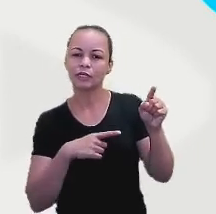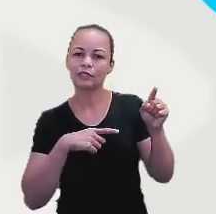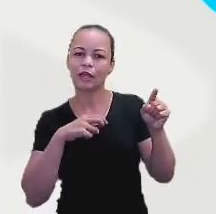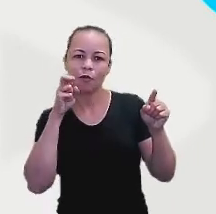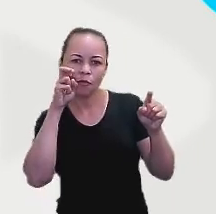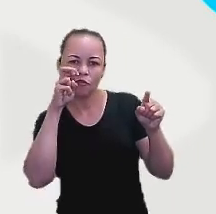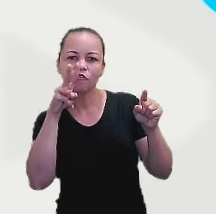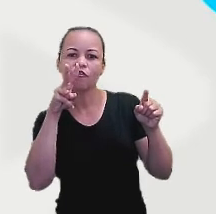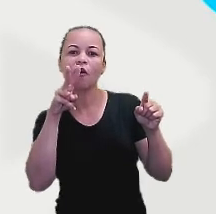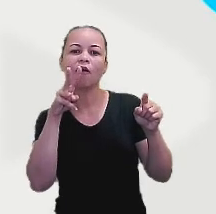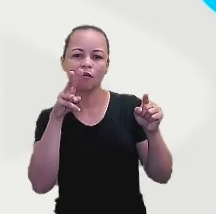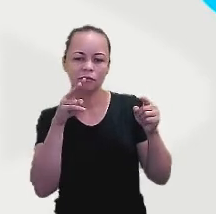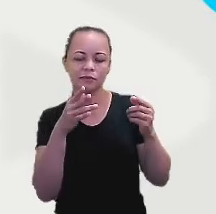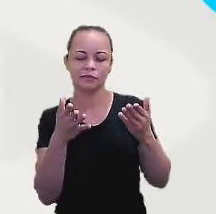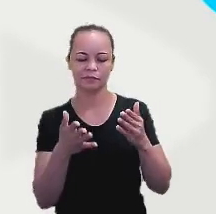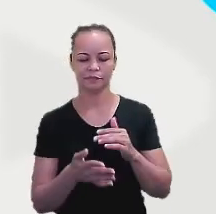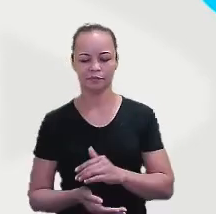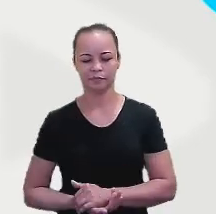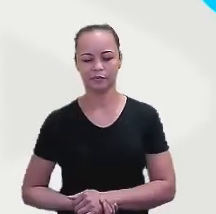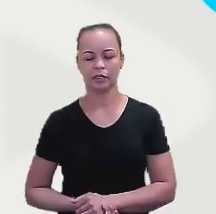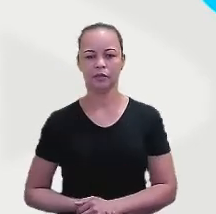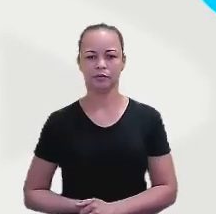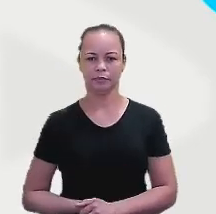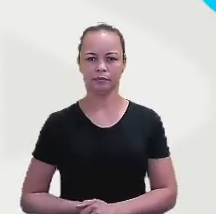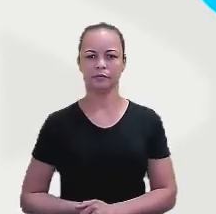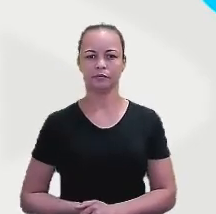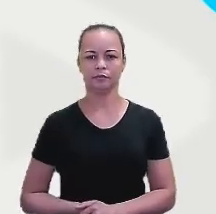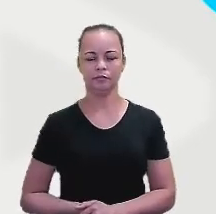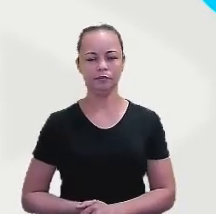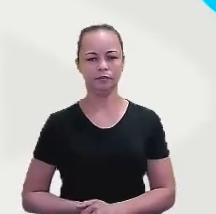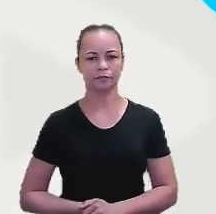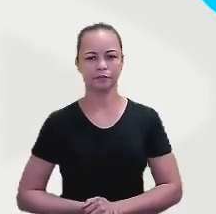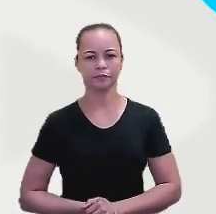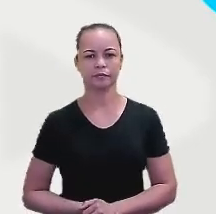som aberto, tá? Na sílaba tônica.